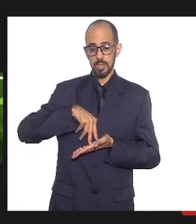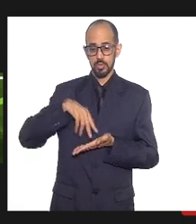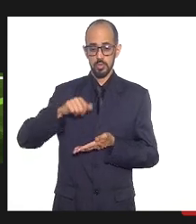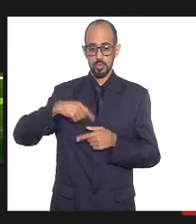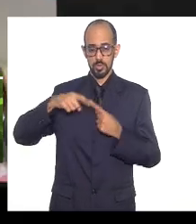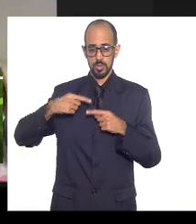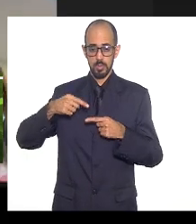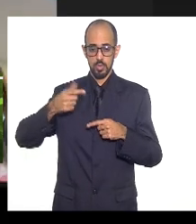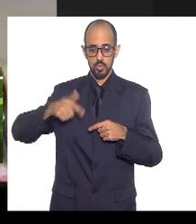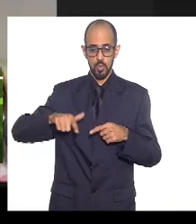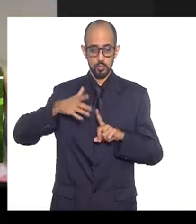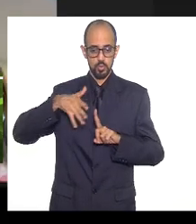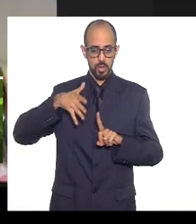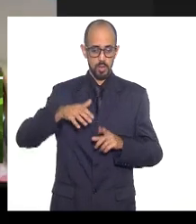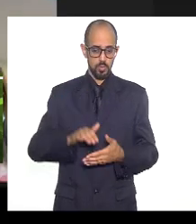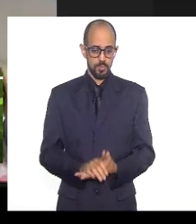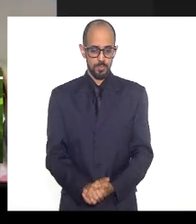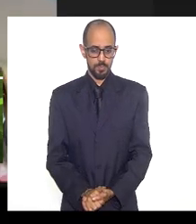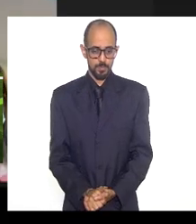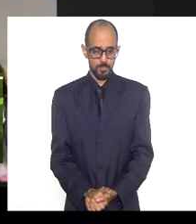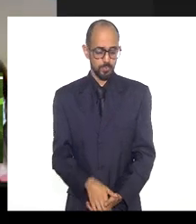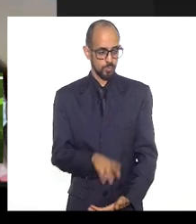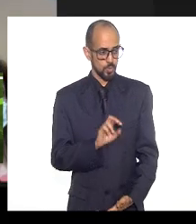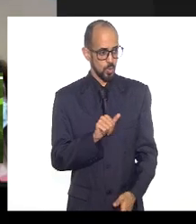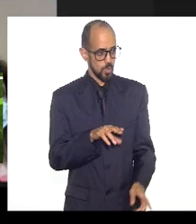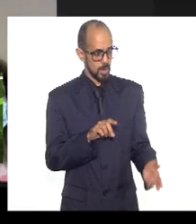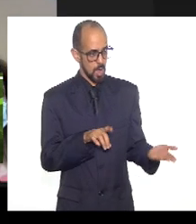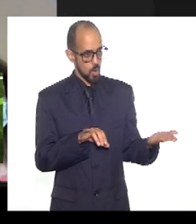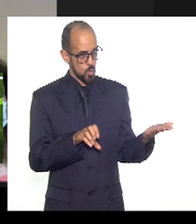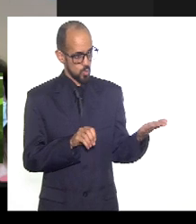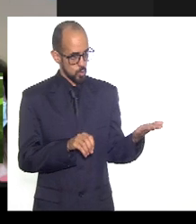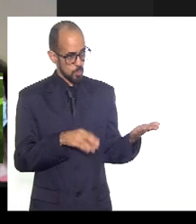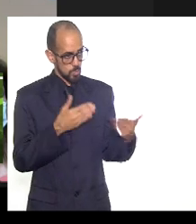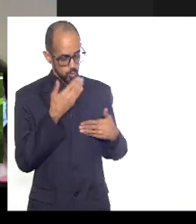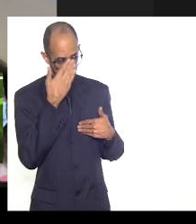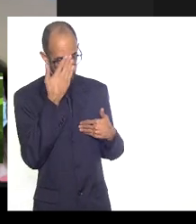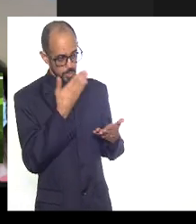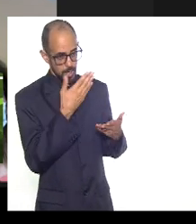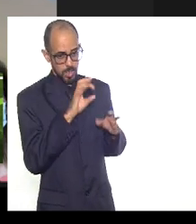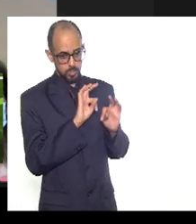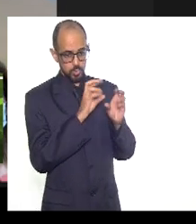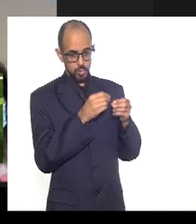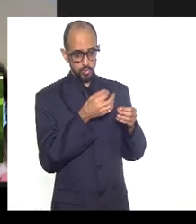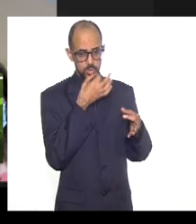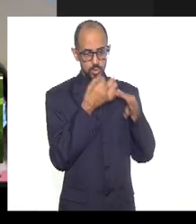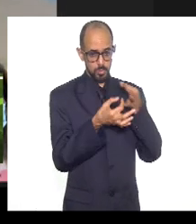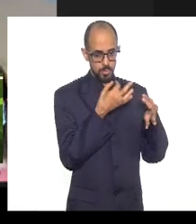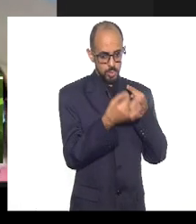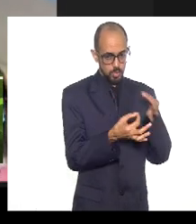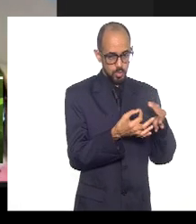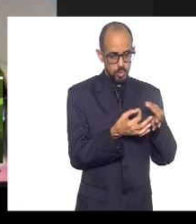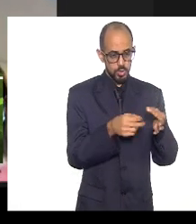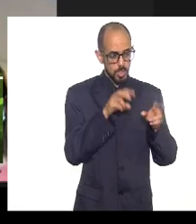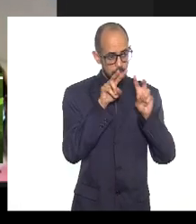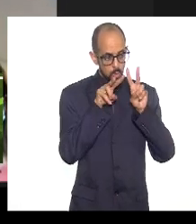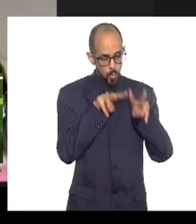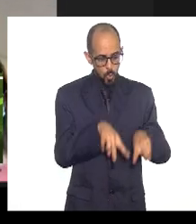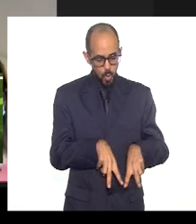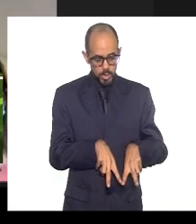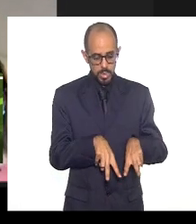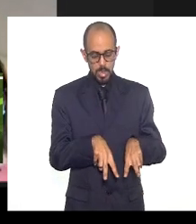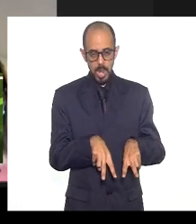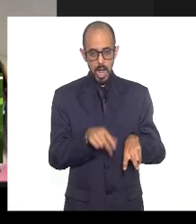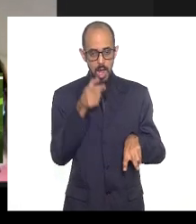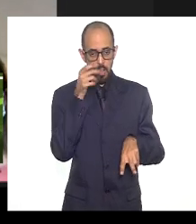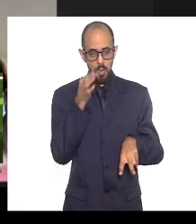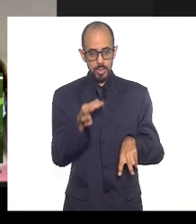diálogo. Tá ótimo, senhor Ronaldo. Muito obrigada pelas considerações, pelo olhar atento ao projeto de lei. Sem